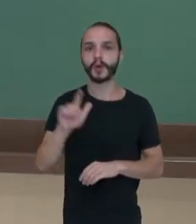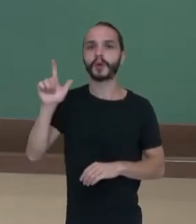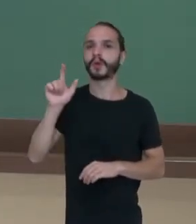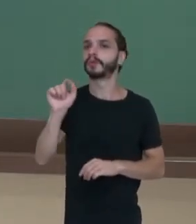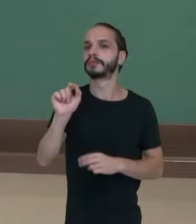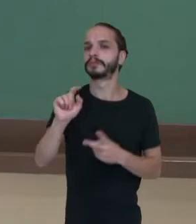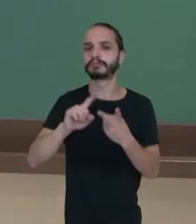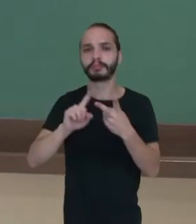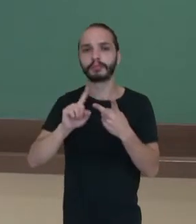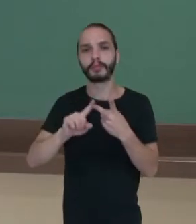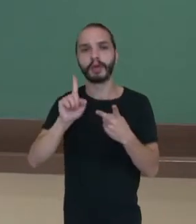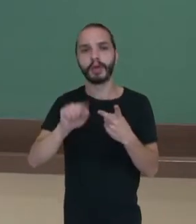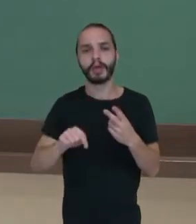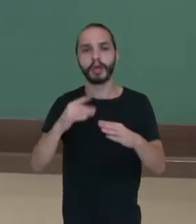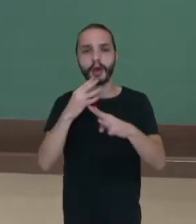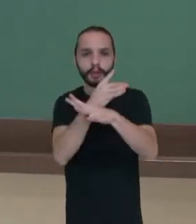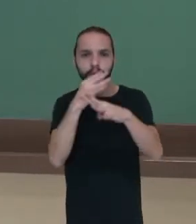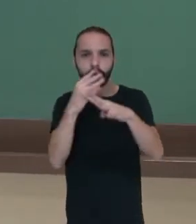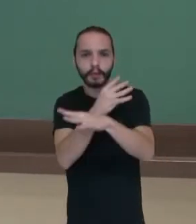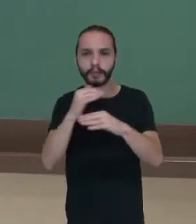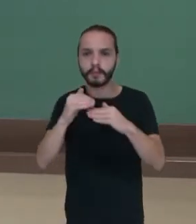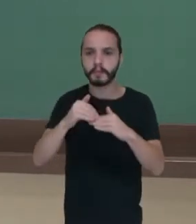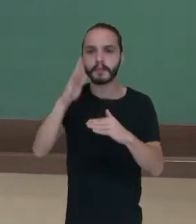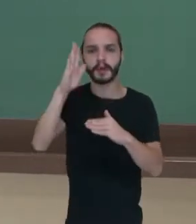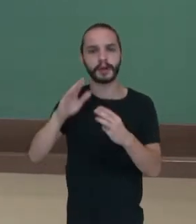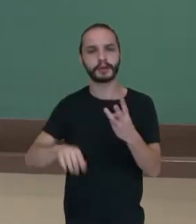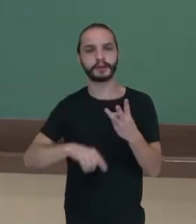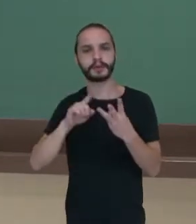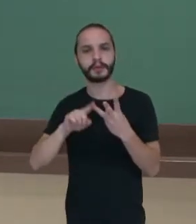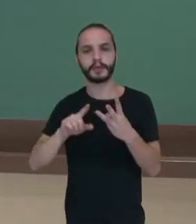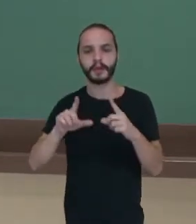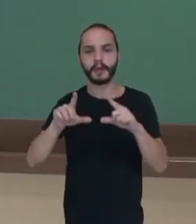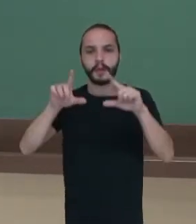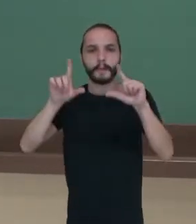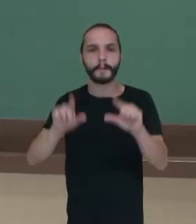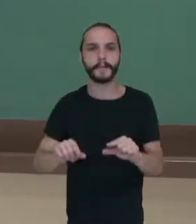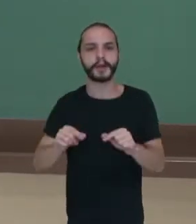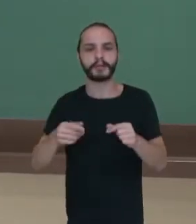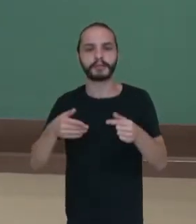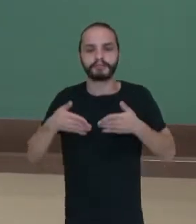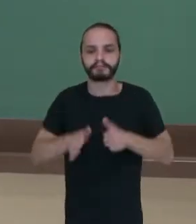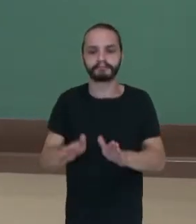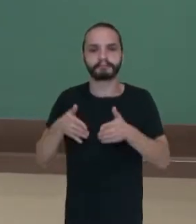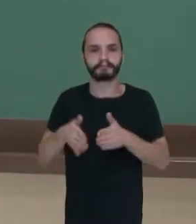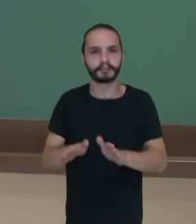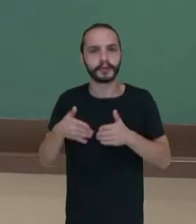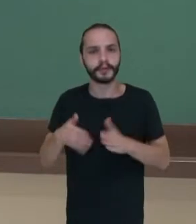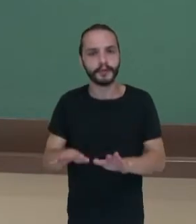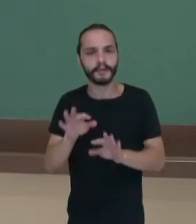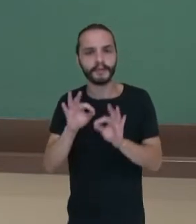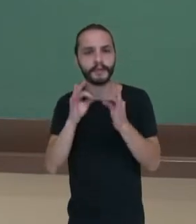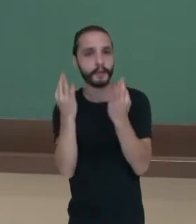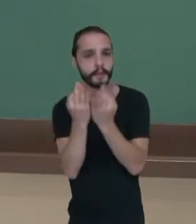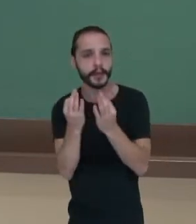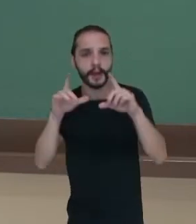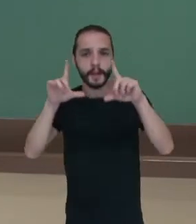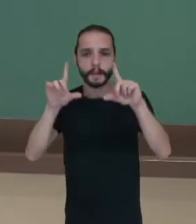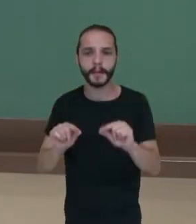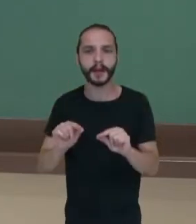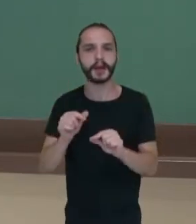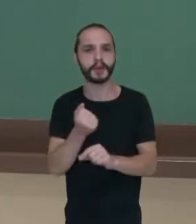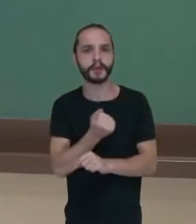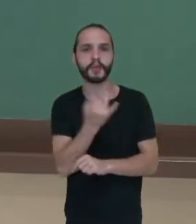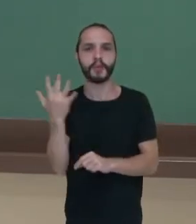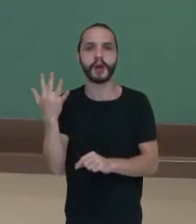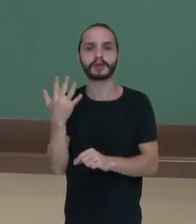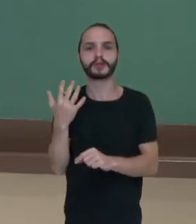de urbanização, a redução das taxas de fecundidade nas famílias, ou seja, o número médio de